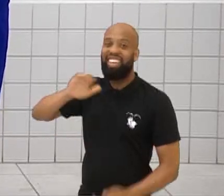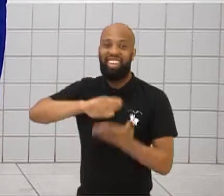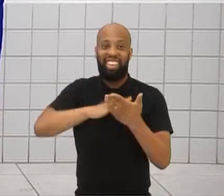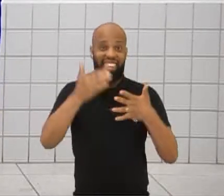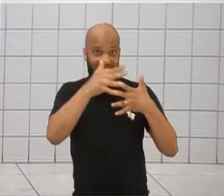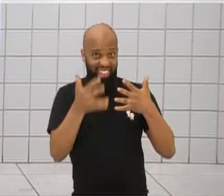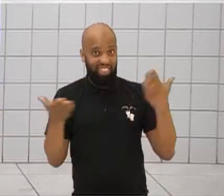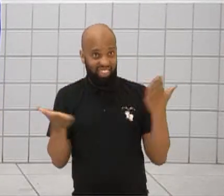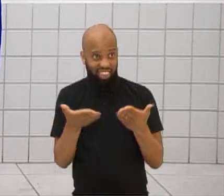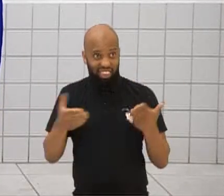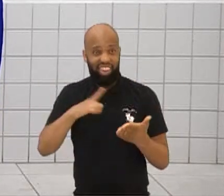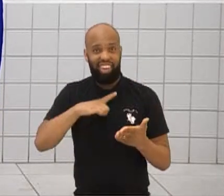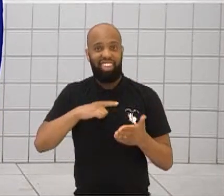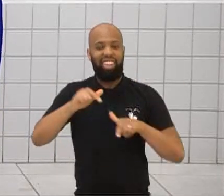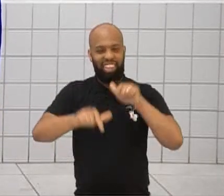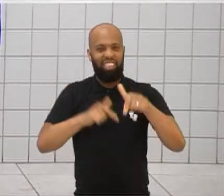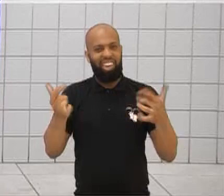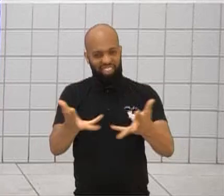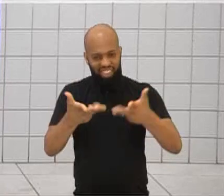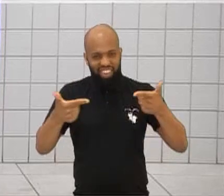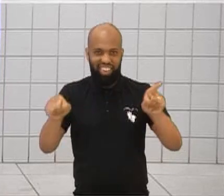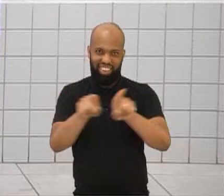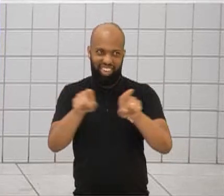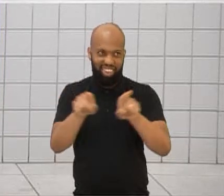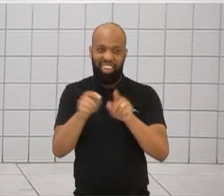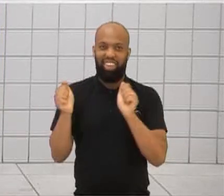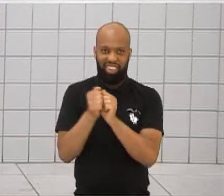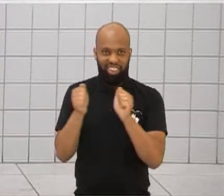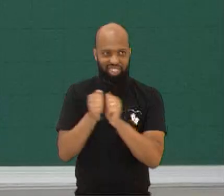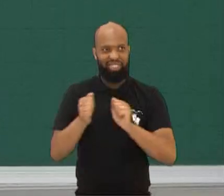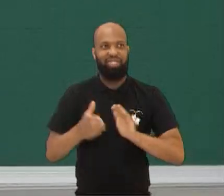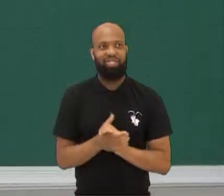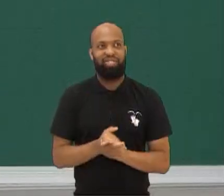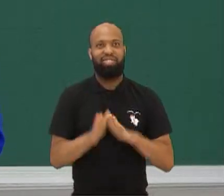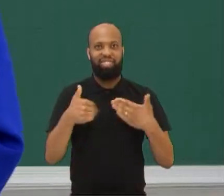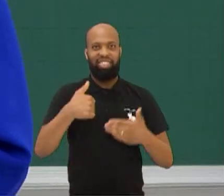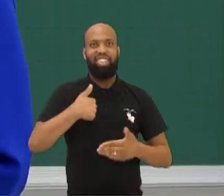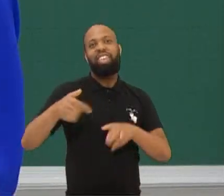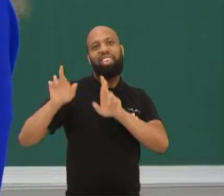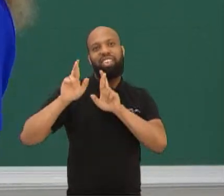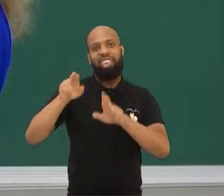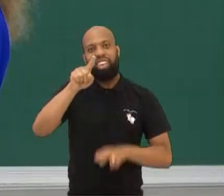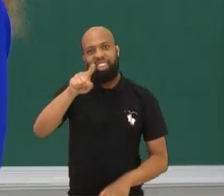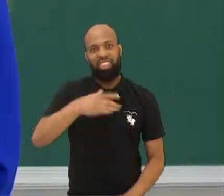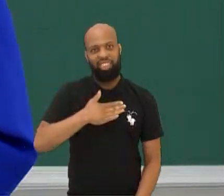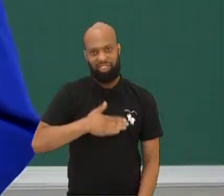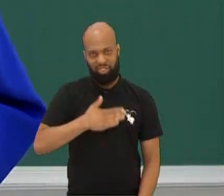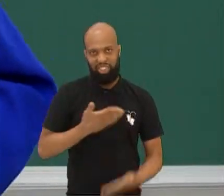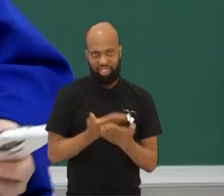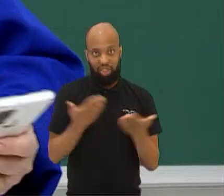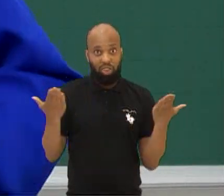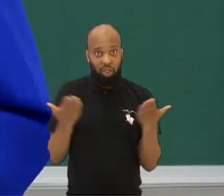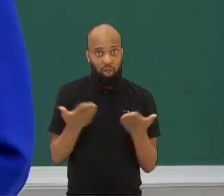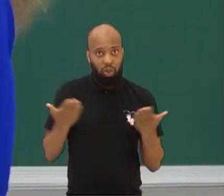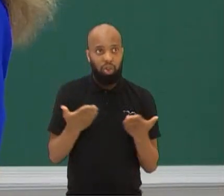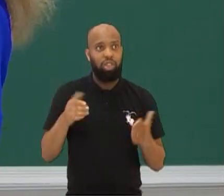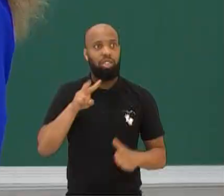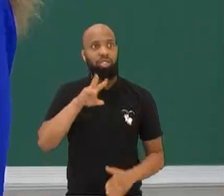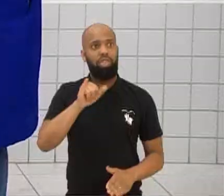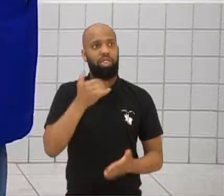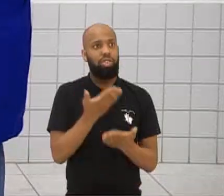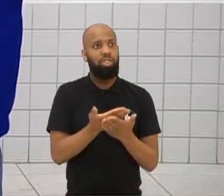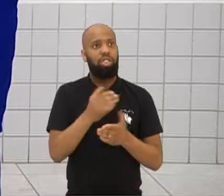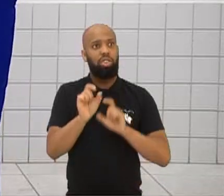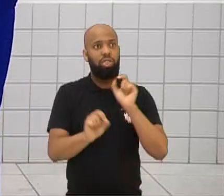intérprete aqui também, que faz um trabalho fantástico conosco. Então, espero que você... E o que nós vamos estudar hoje, professora?